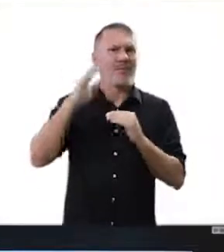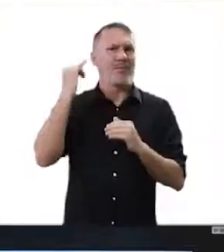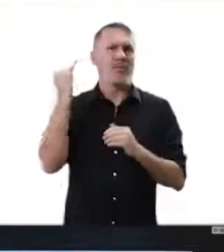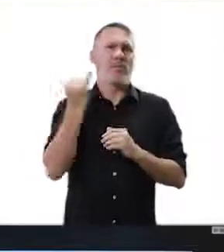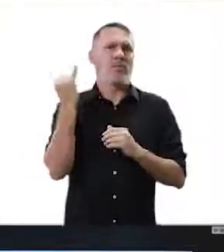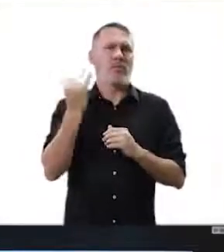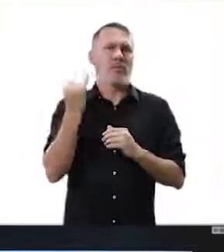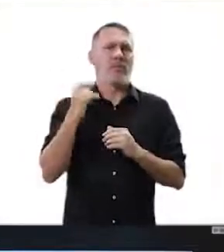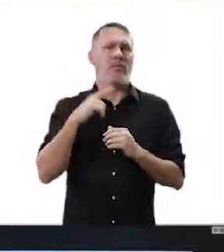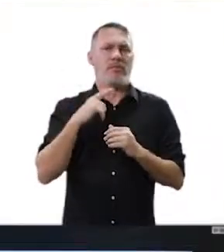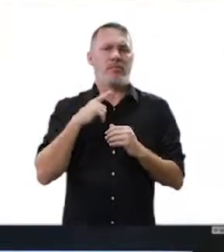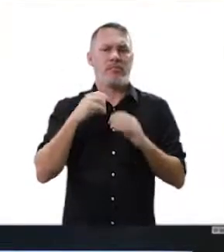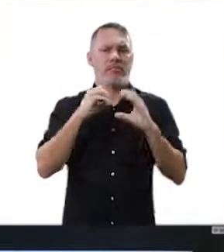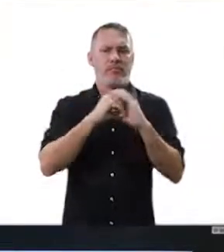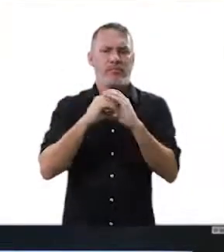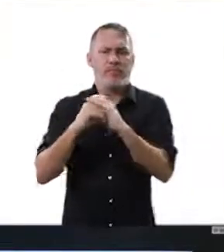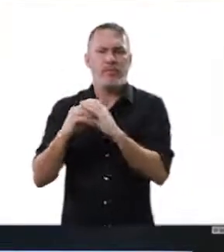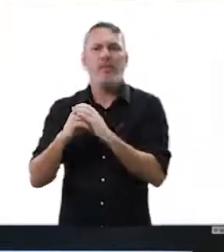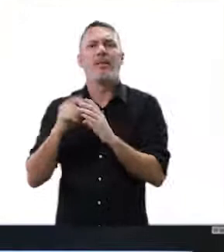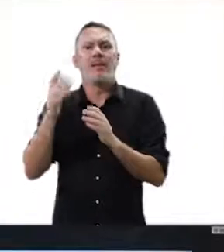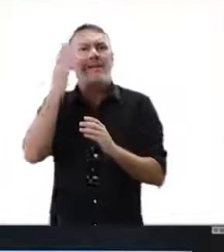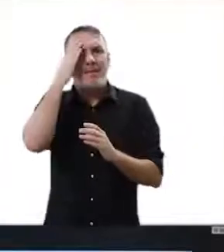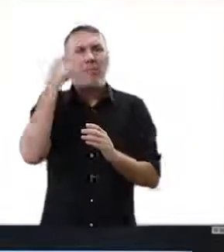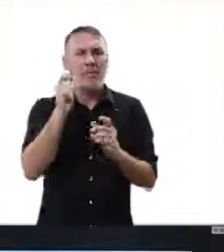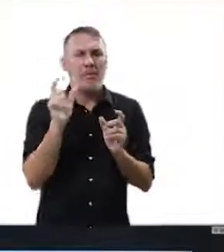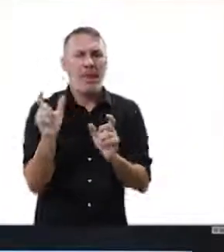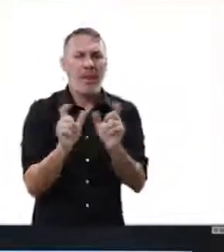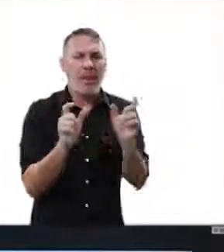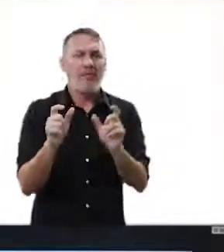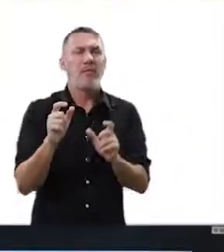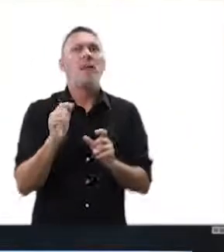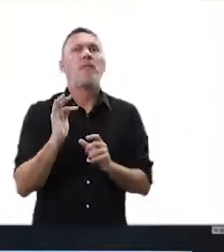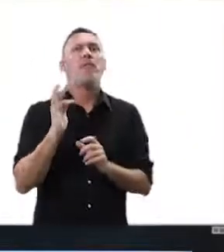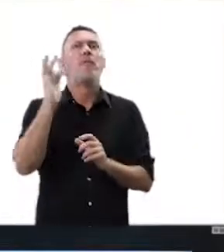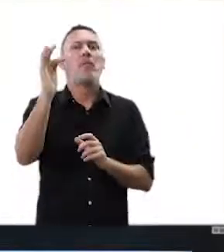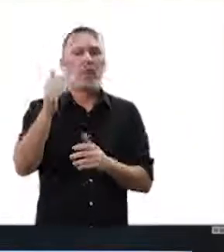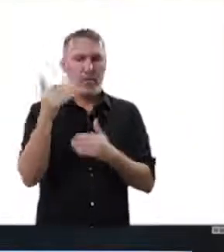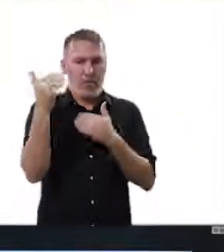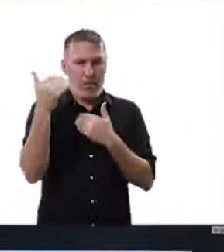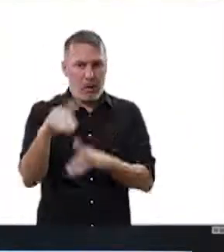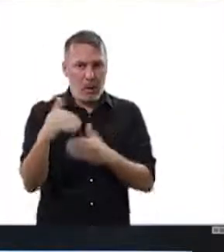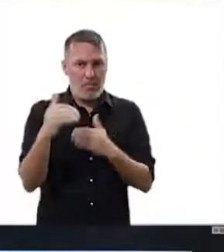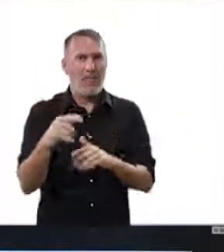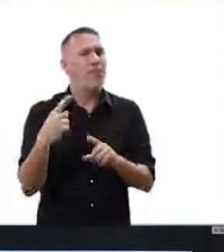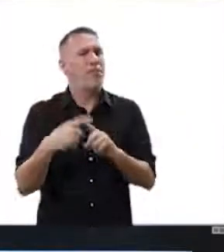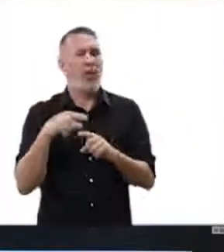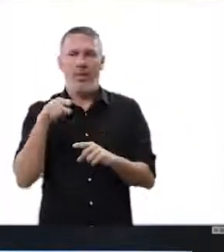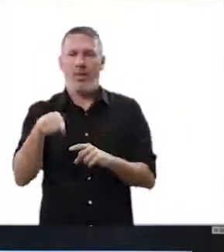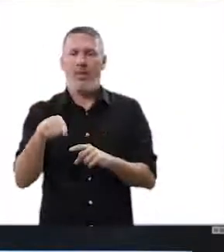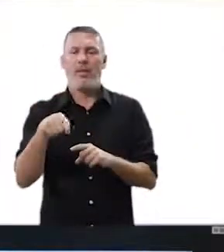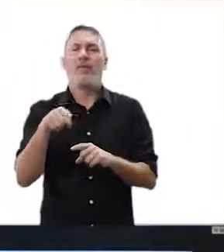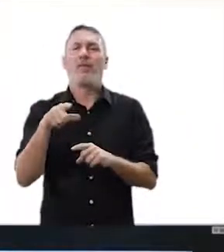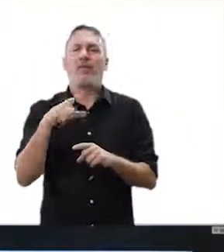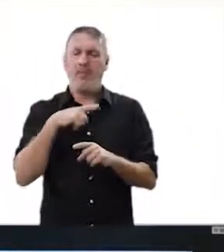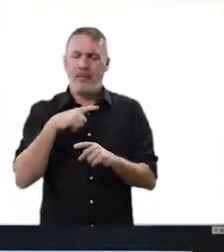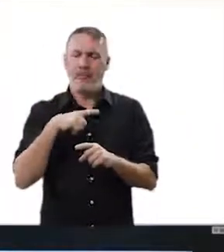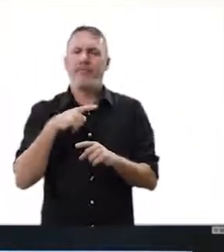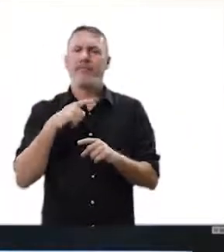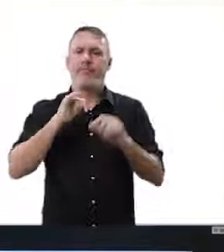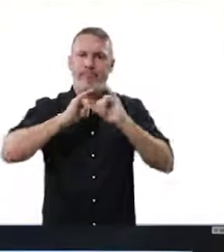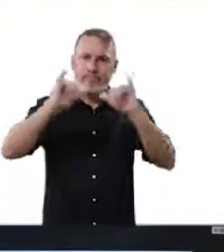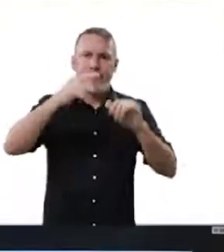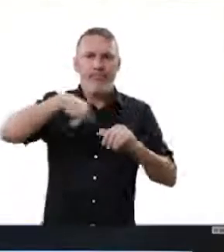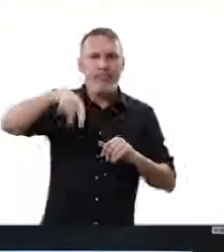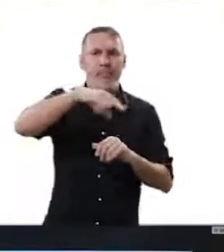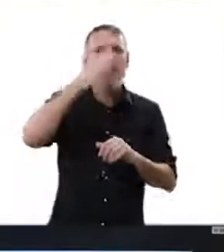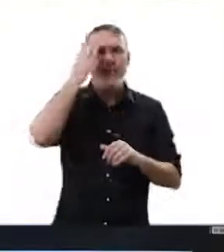informações de várias partes do nosso corpo. Isso acontece constantemente em vários processos. Inclusive, vou mostrar